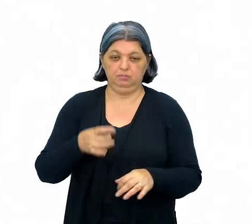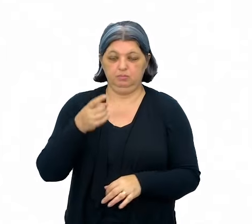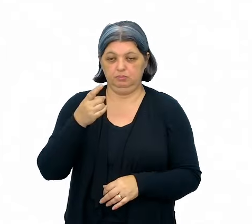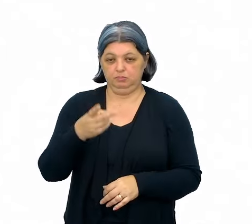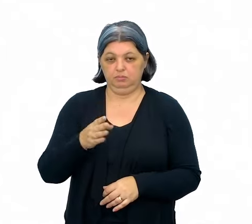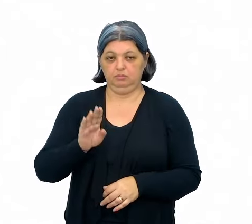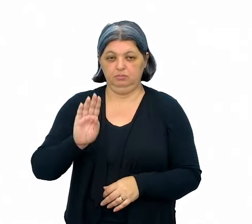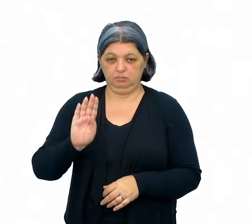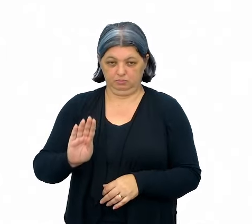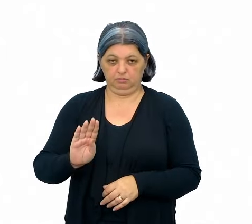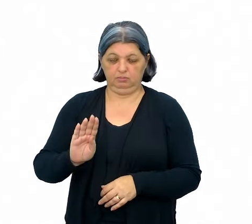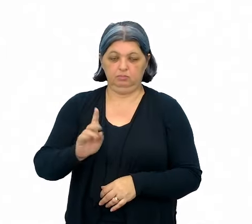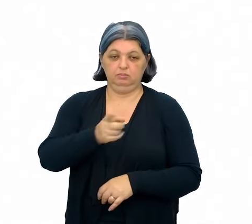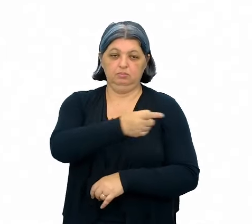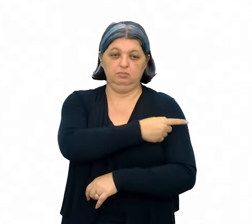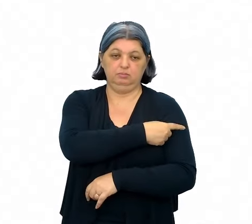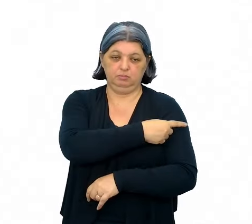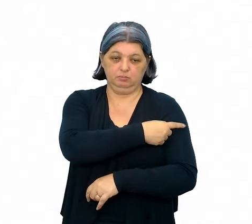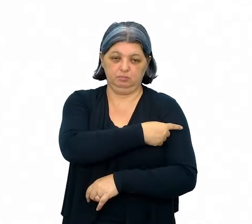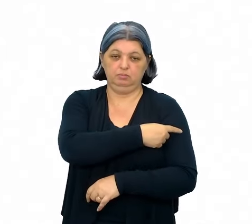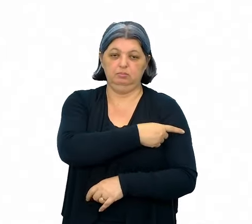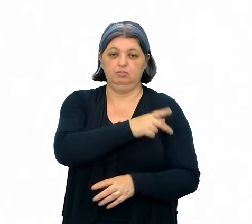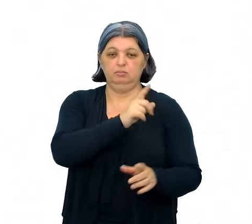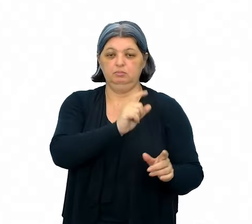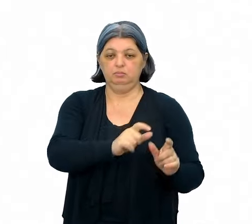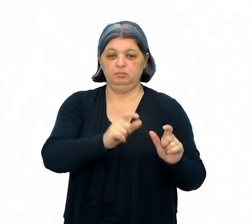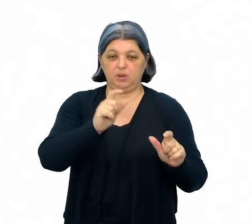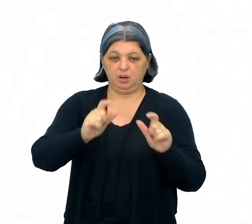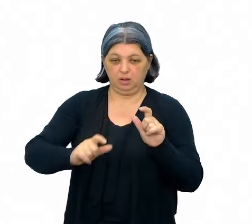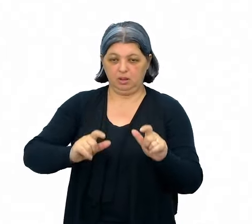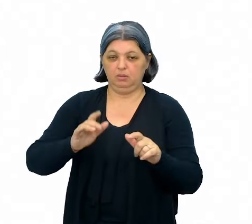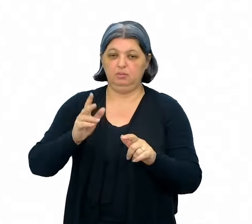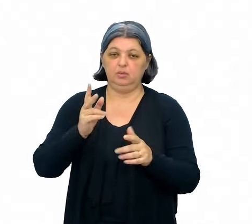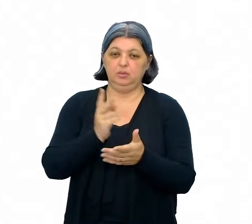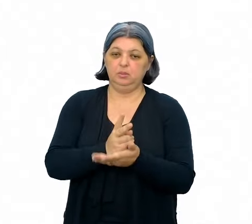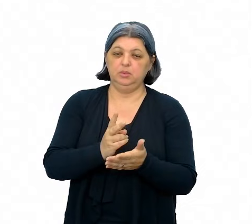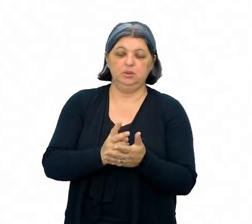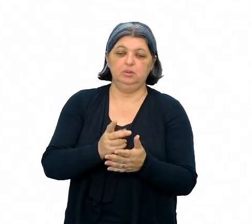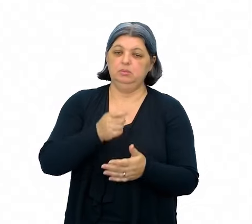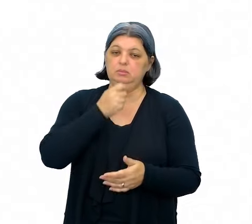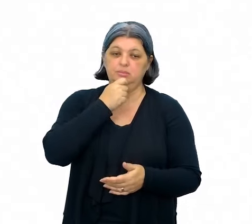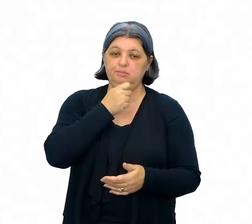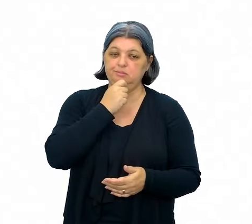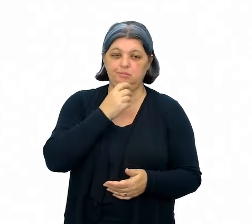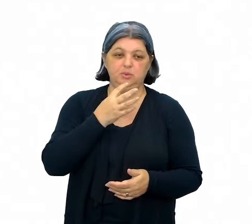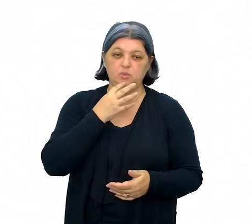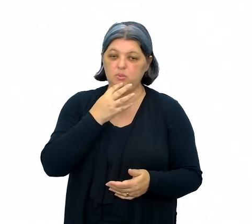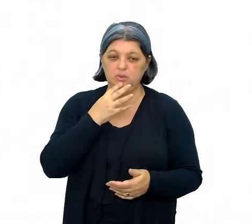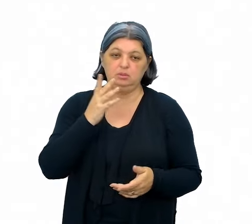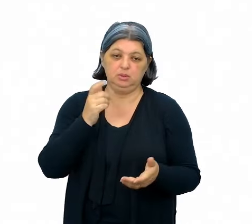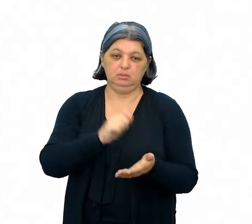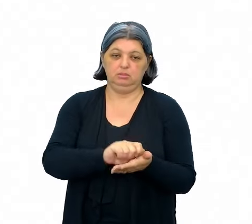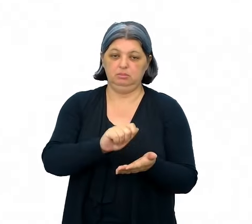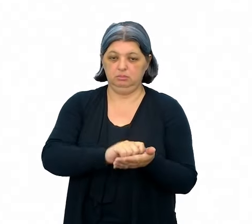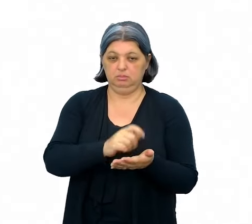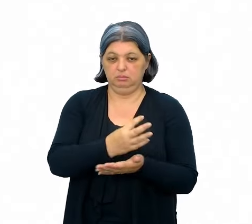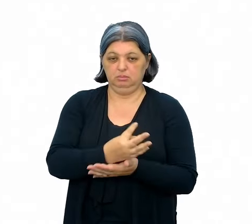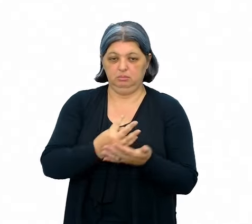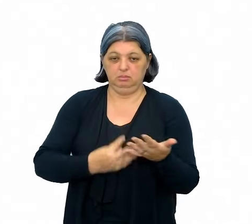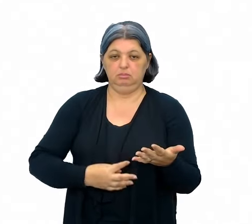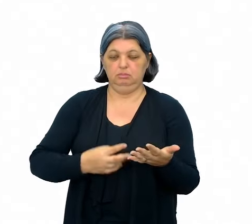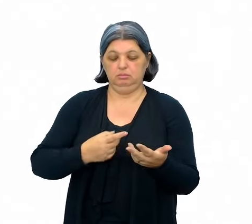12B do primeiro ano, segmentar palavras, ainda que não convencionalmente, na produção escrita de